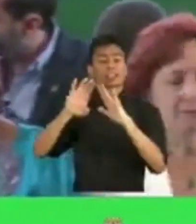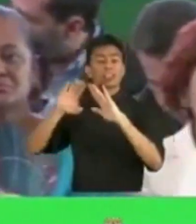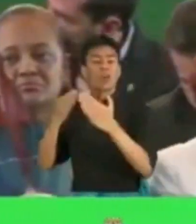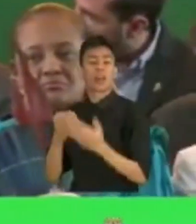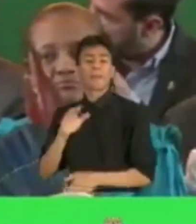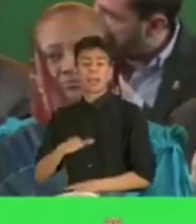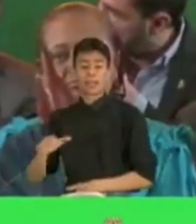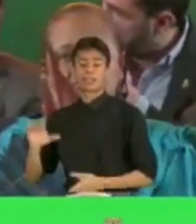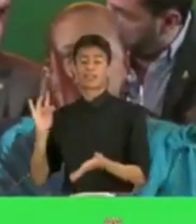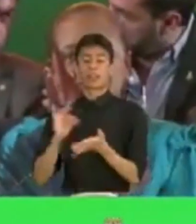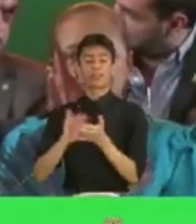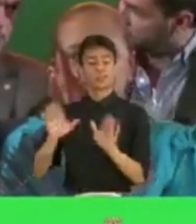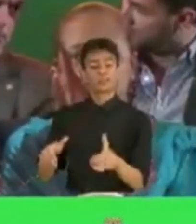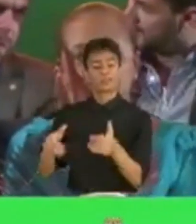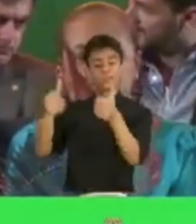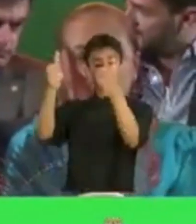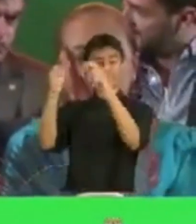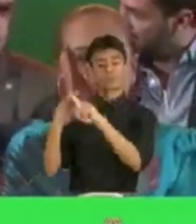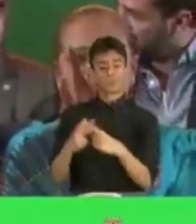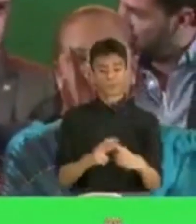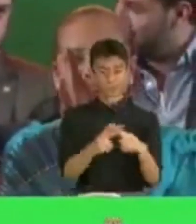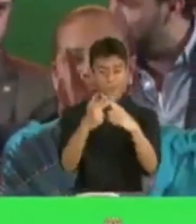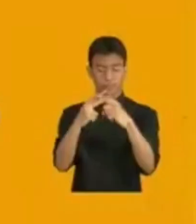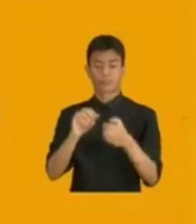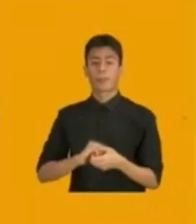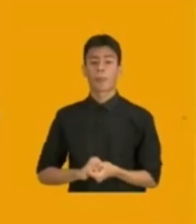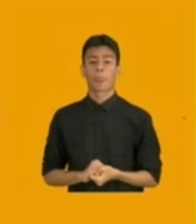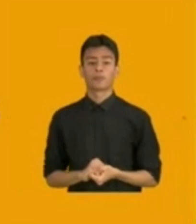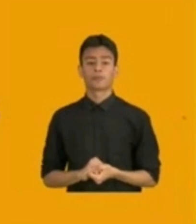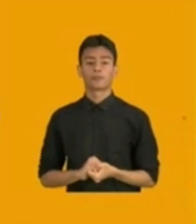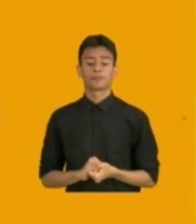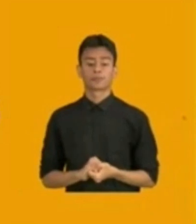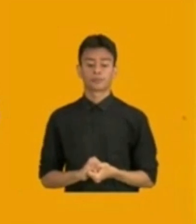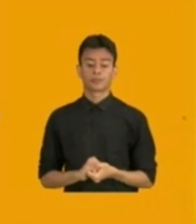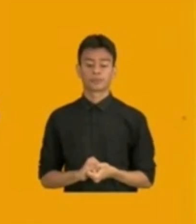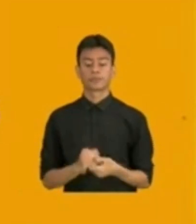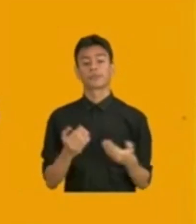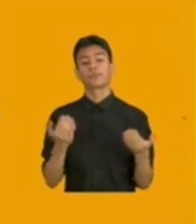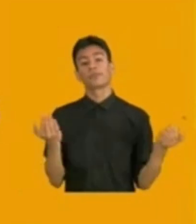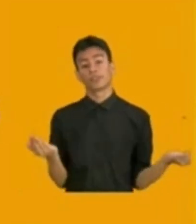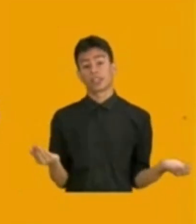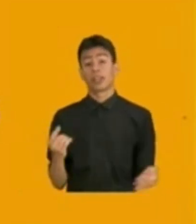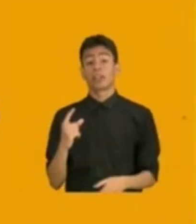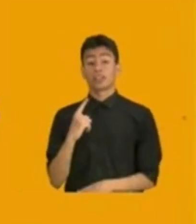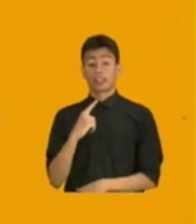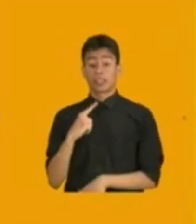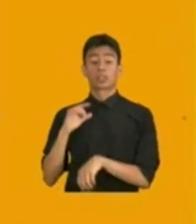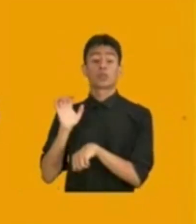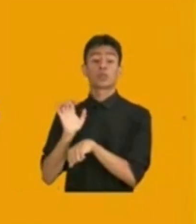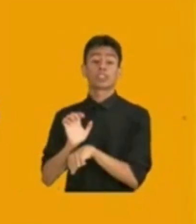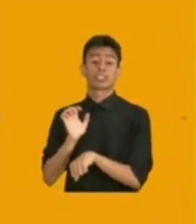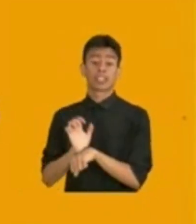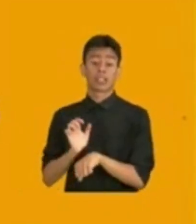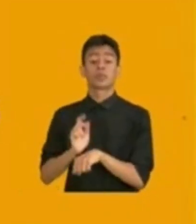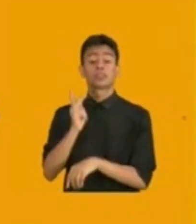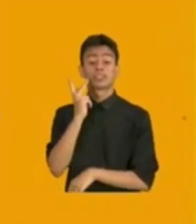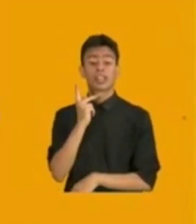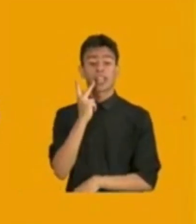Ceará. Tiraram aqui a apresentação. Bom, no Ceará são 248